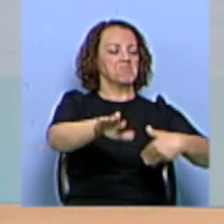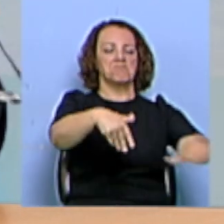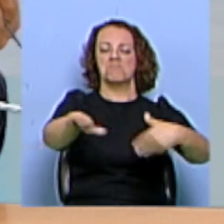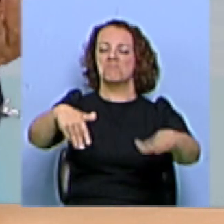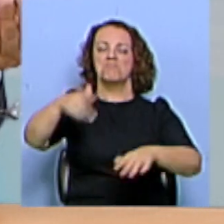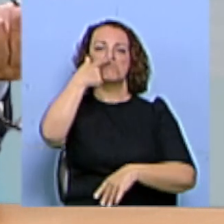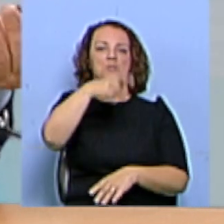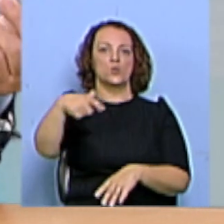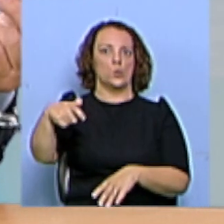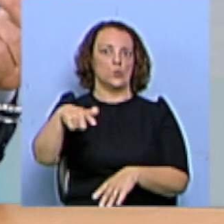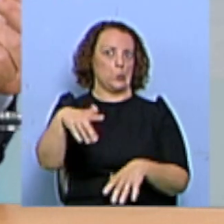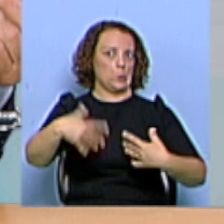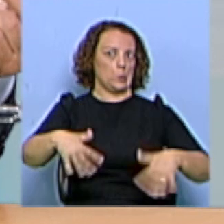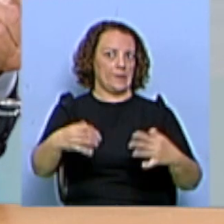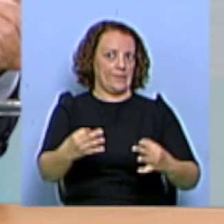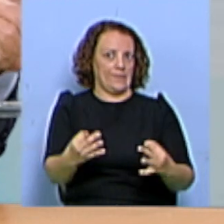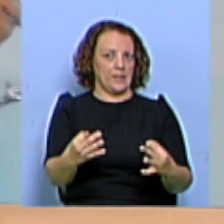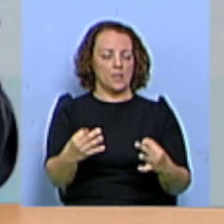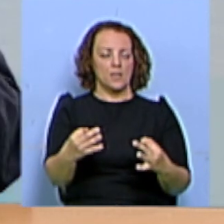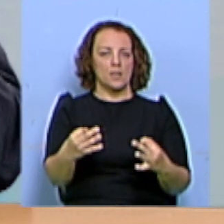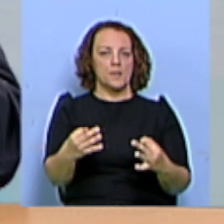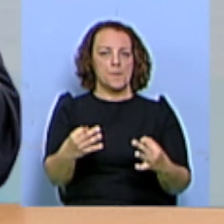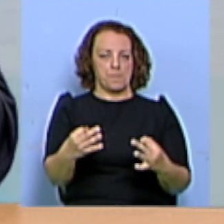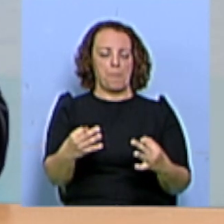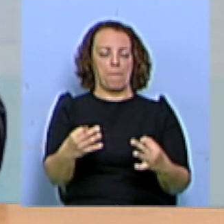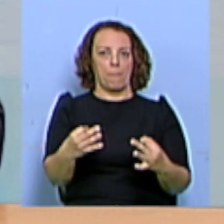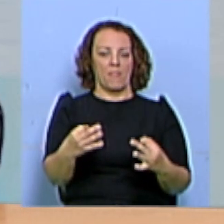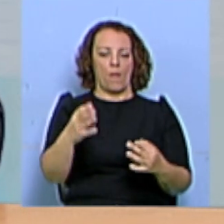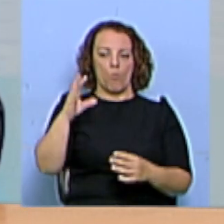coisa muito propensa, não é? Quando